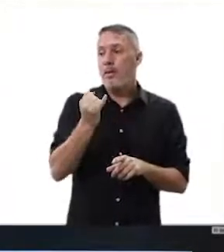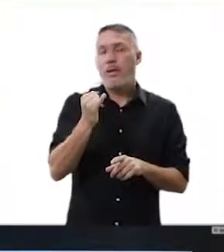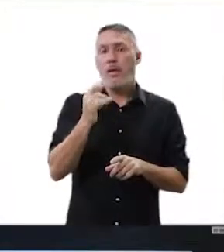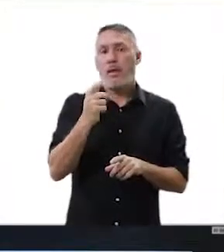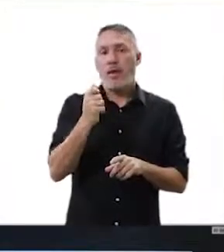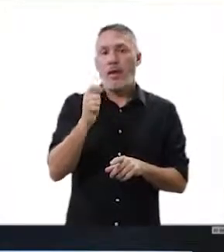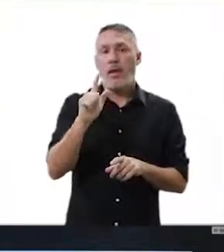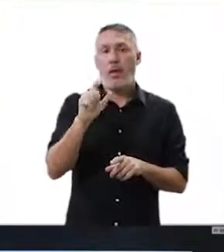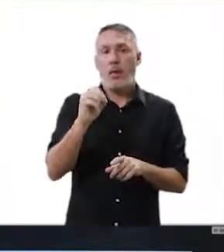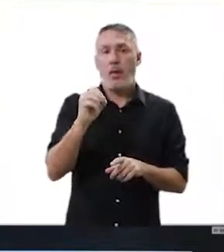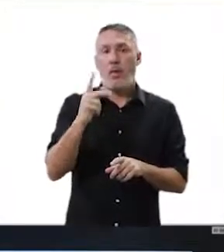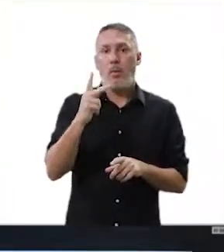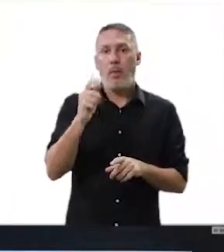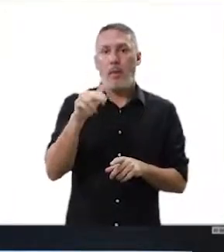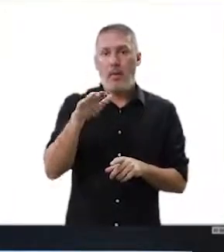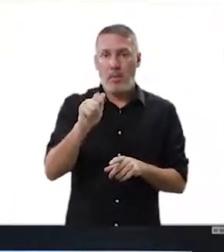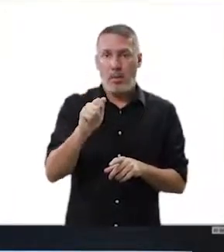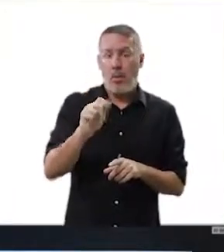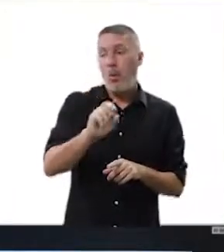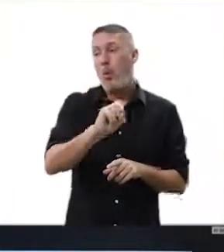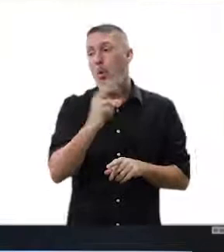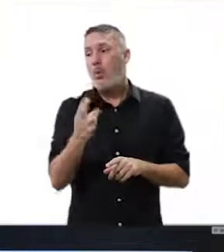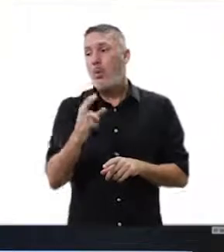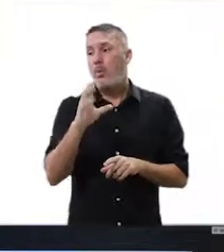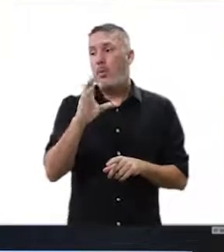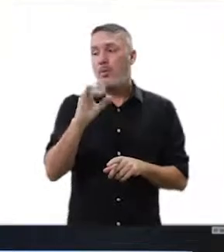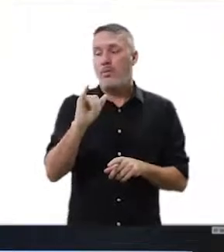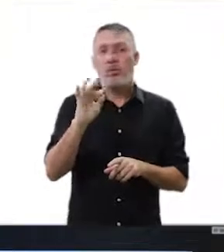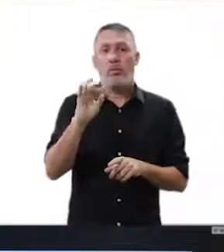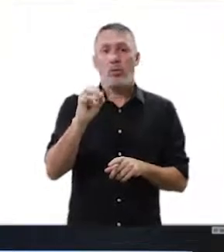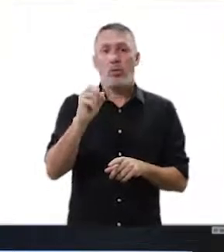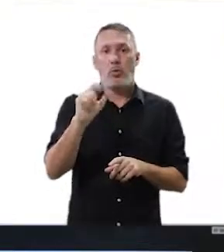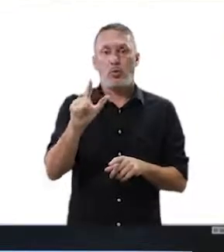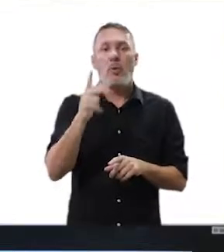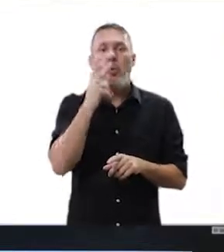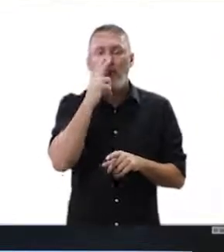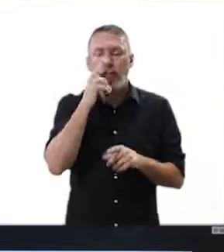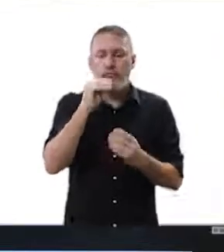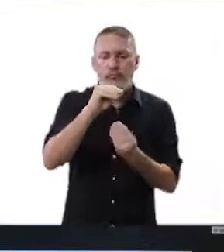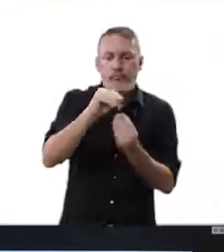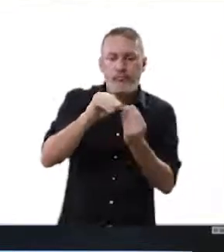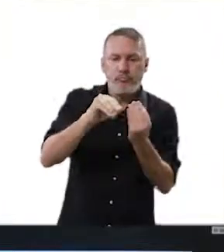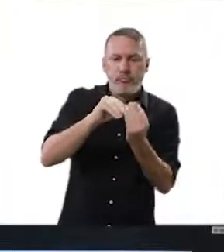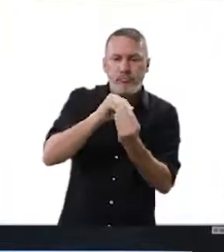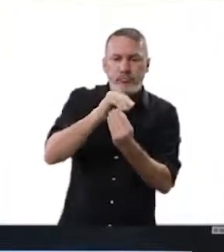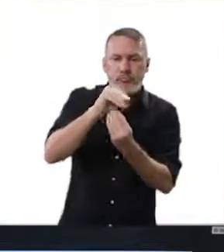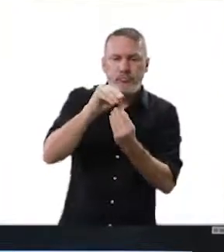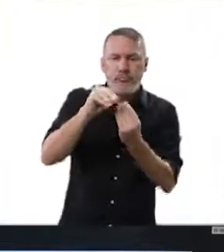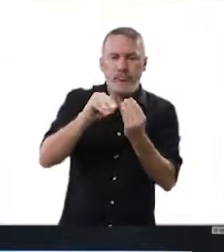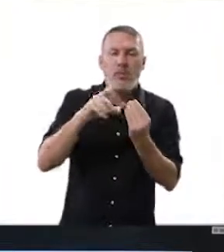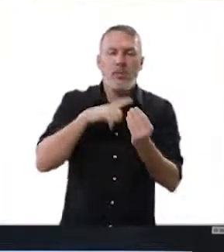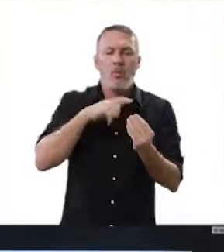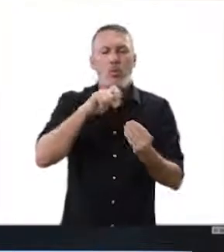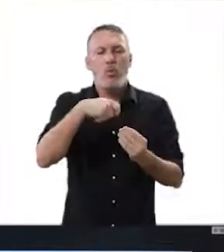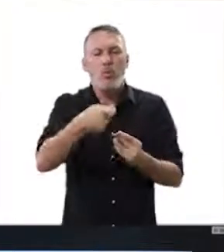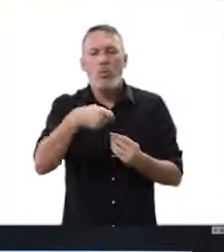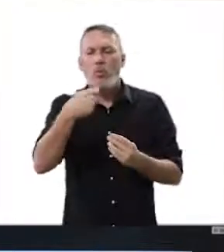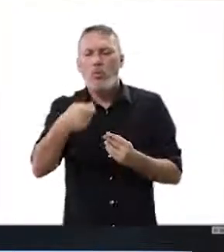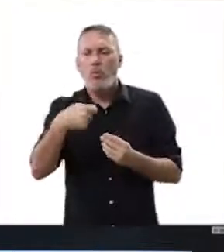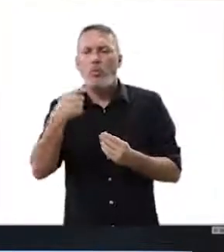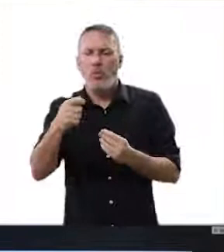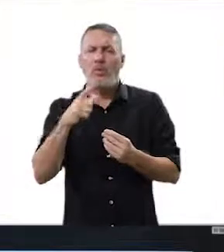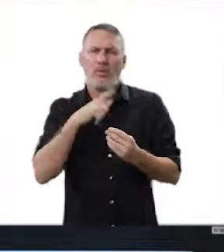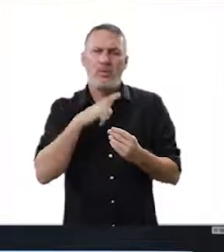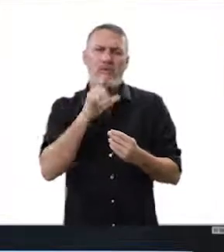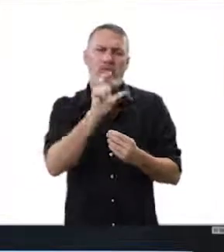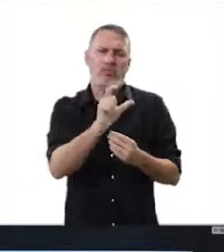esse citoplasma, mas ele também é conhecido assim. Vamos ter ainda o material genético, que nesse